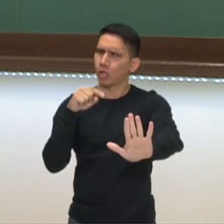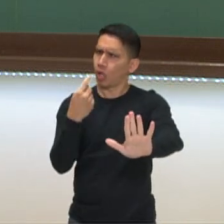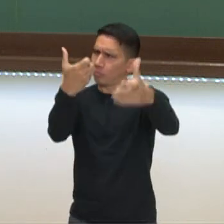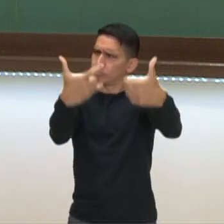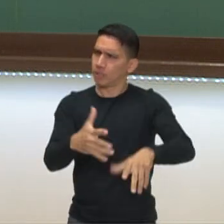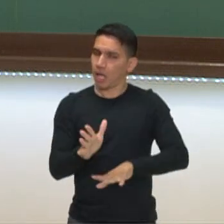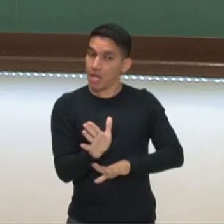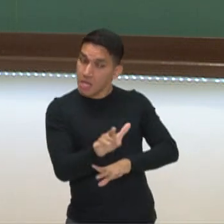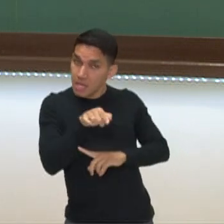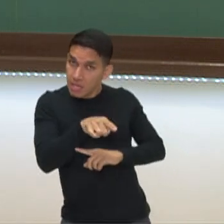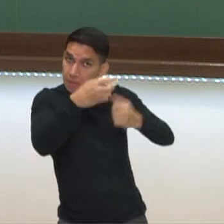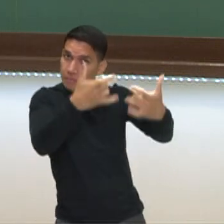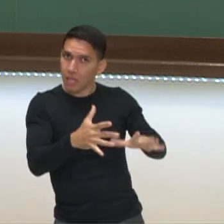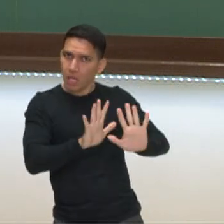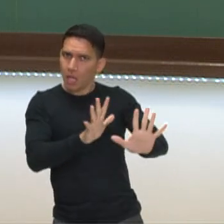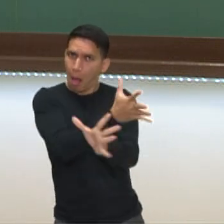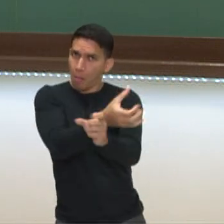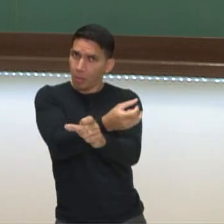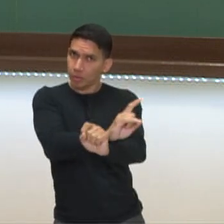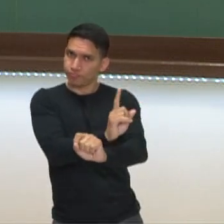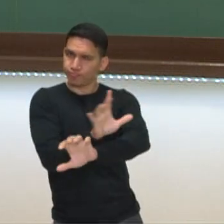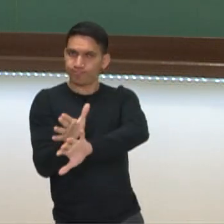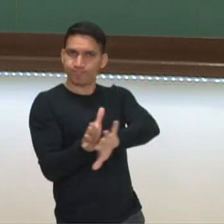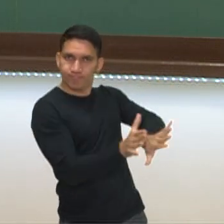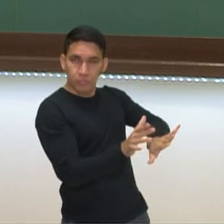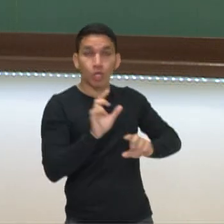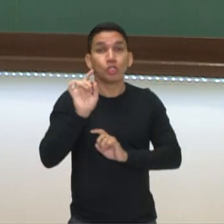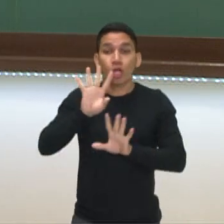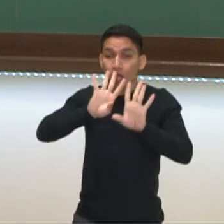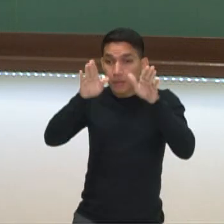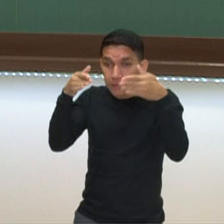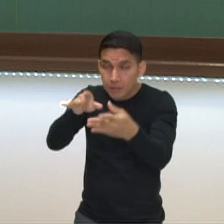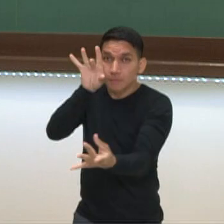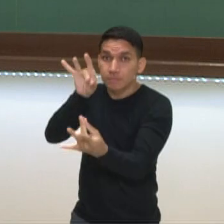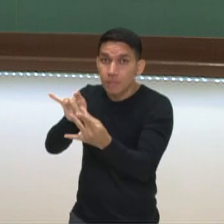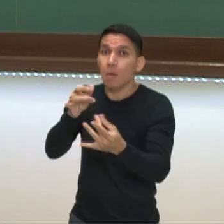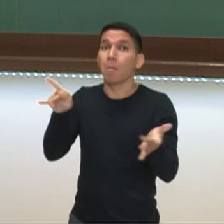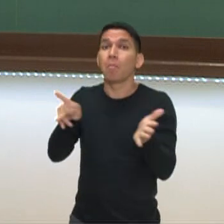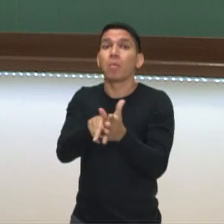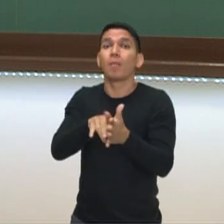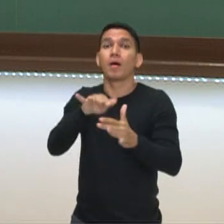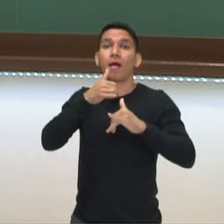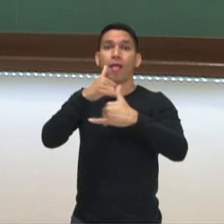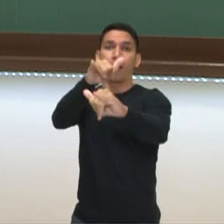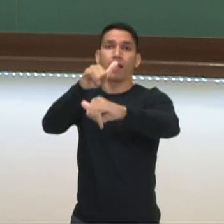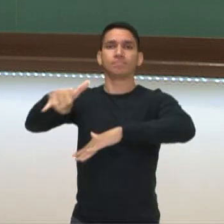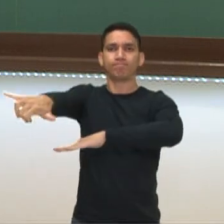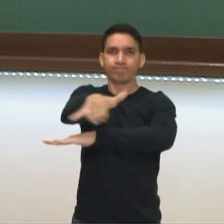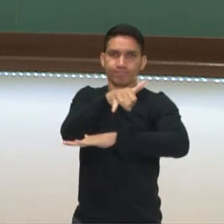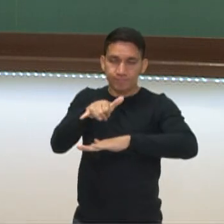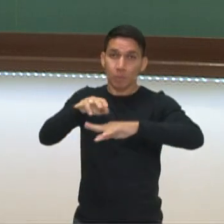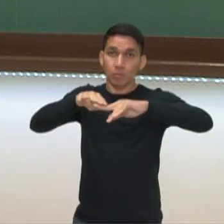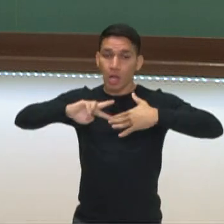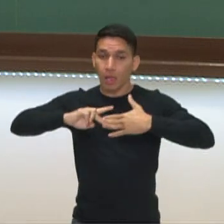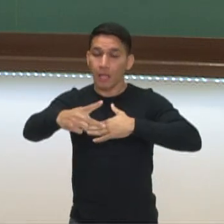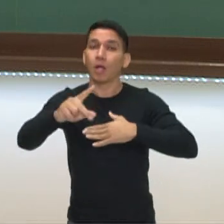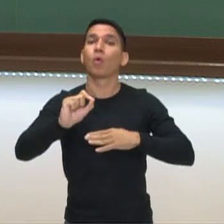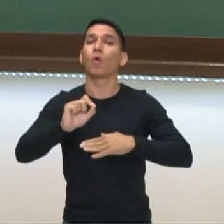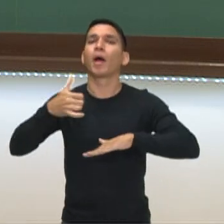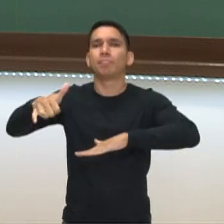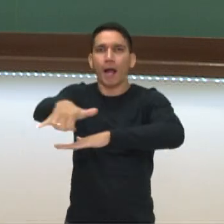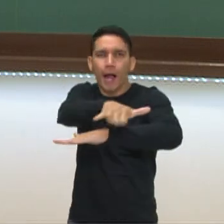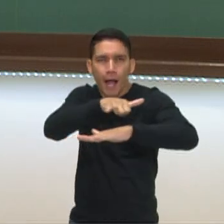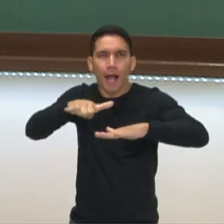aqui os efeitos do campo magnético. Vamos ver só os efeitos elétricos. E um efeito elétrico, que é chamado